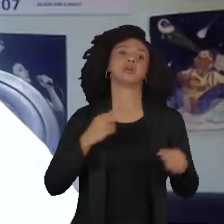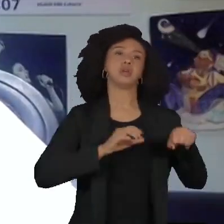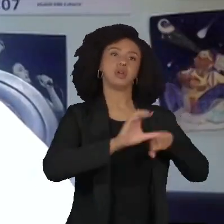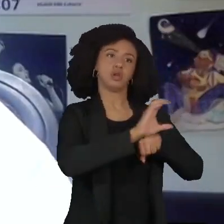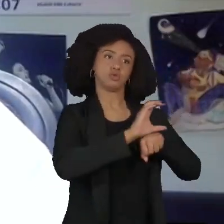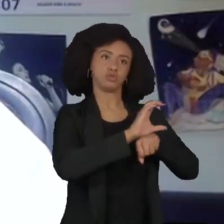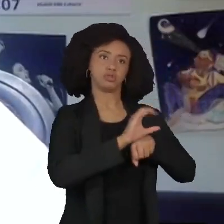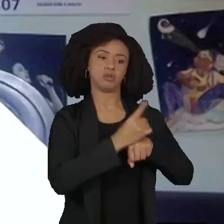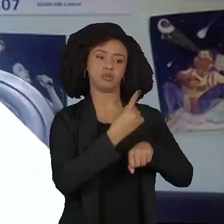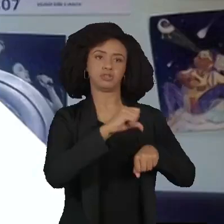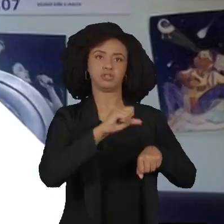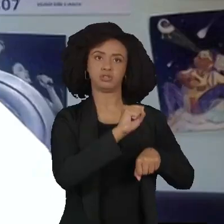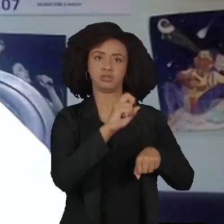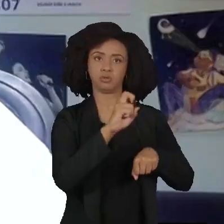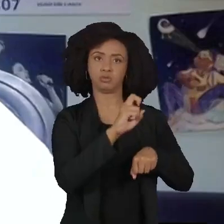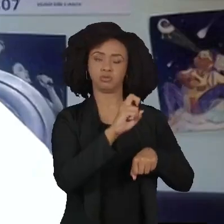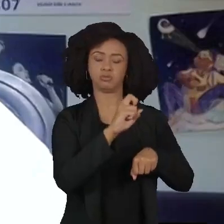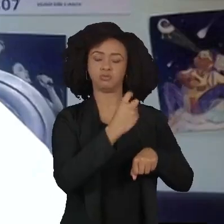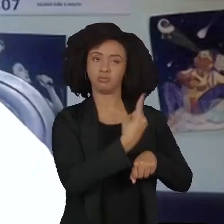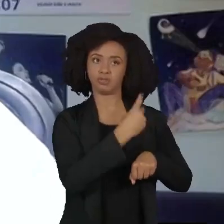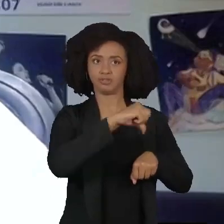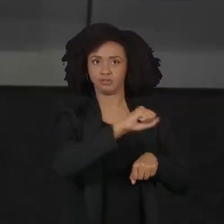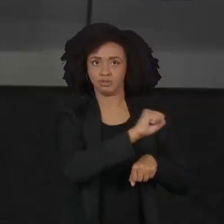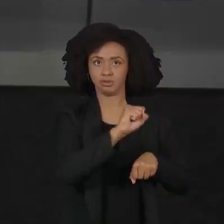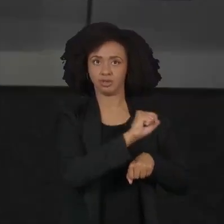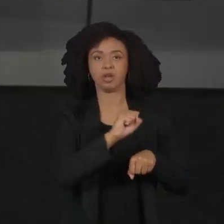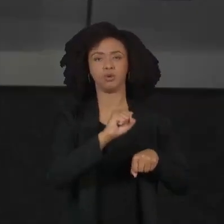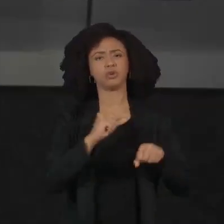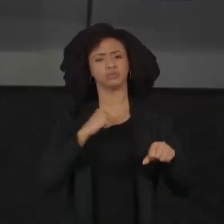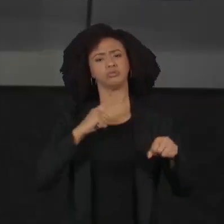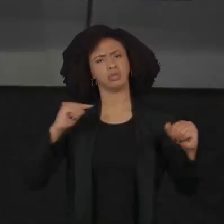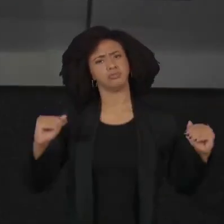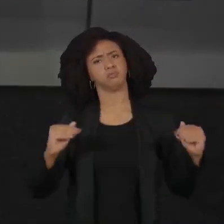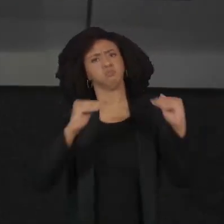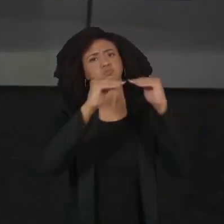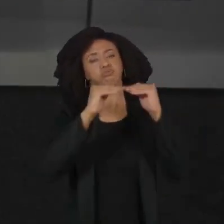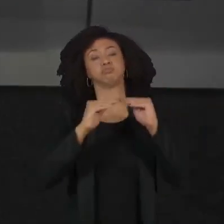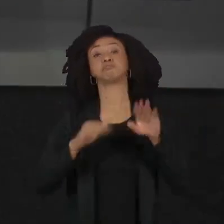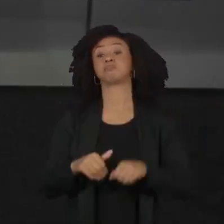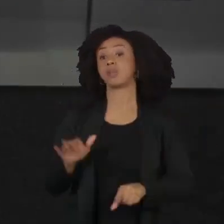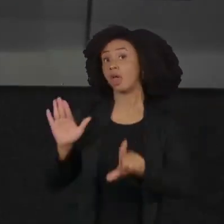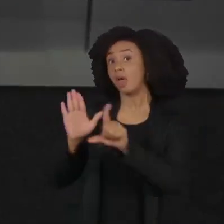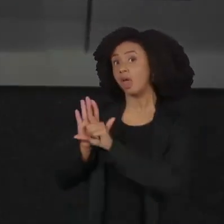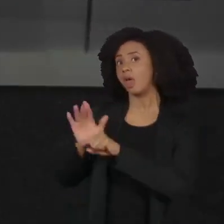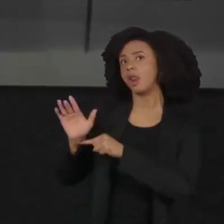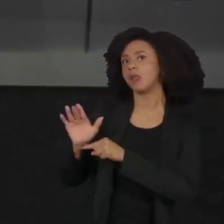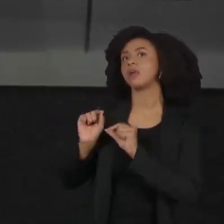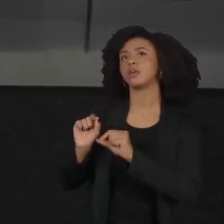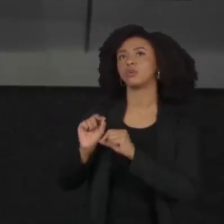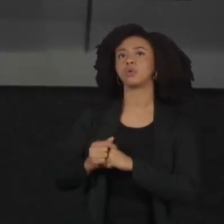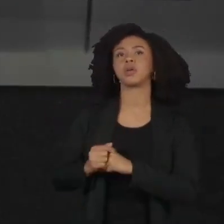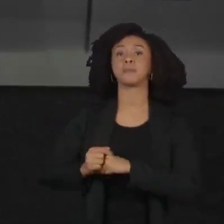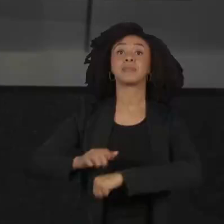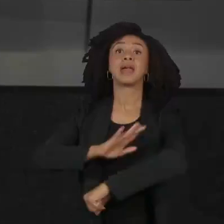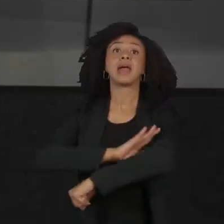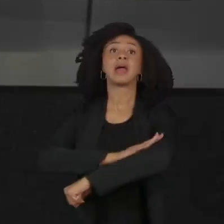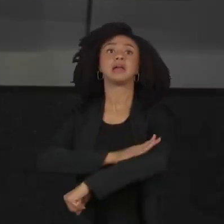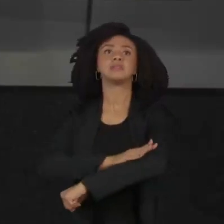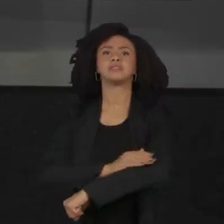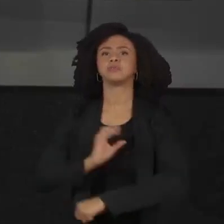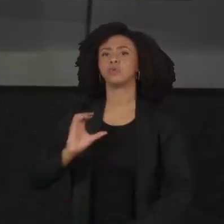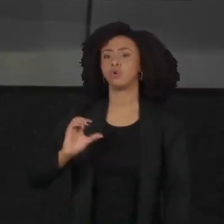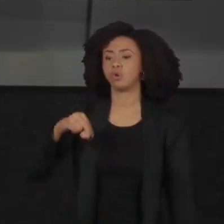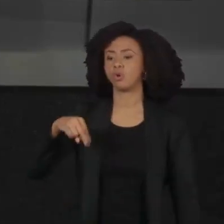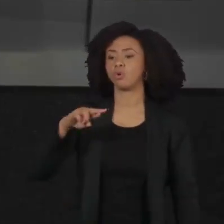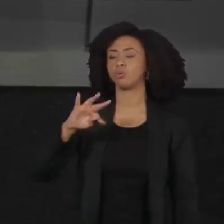de 88, né, que torna o racismo como crime inafiançável. Porque a Lei Afonso Arinos, ela considerava o racismo como contravenção, que